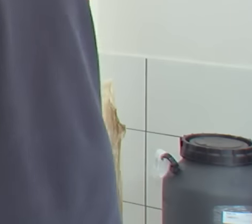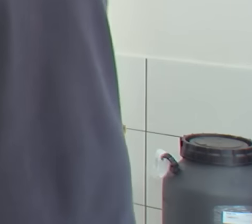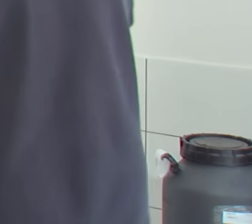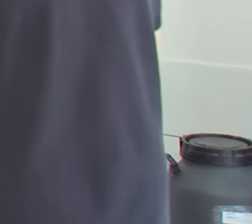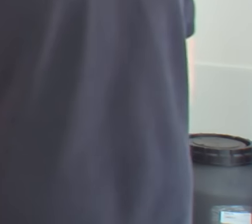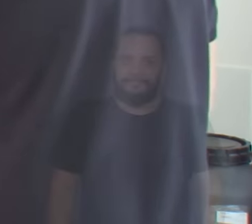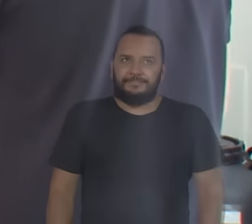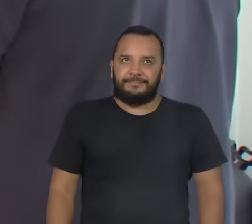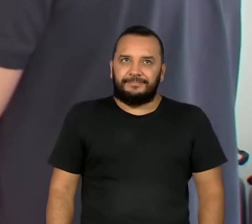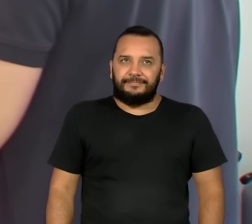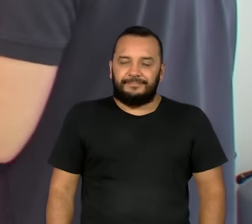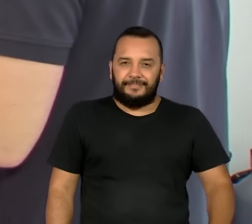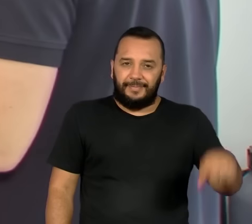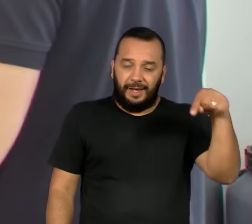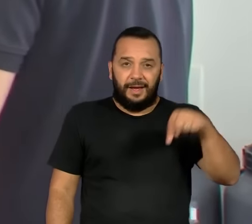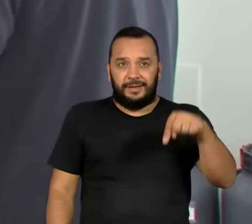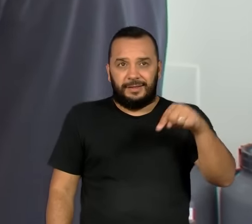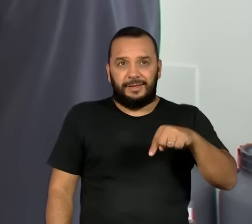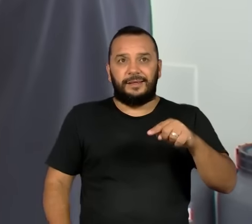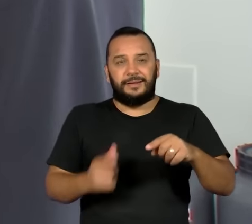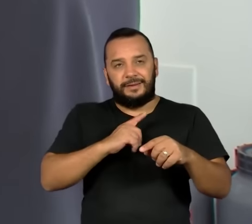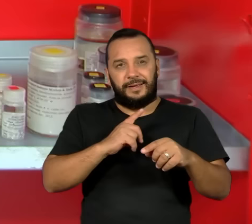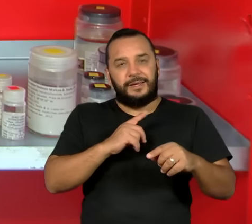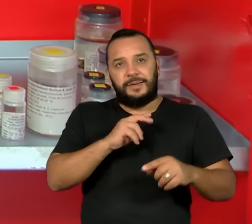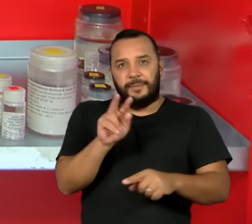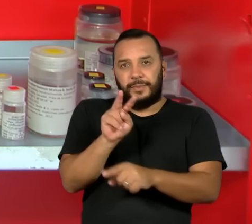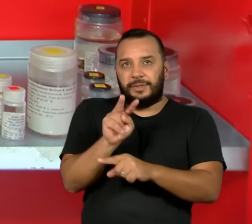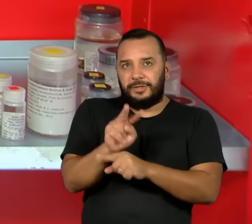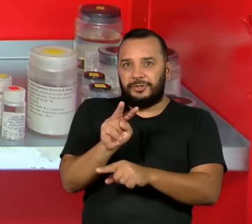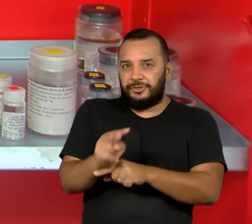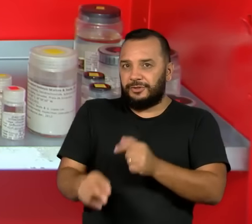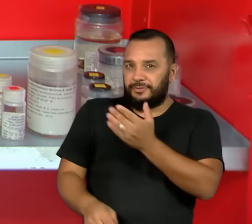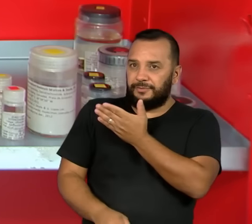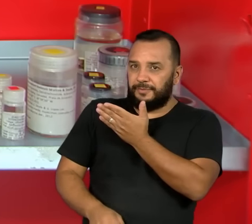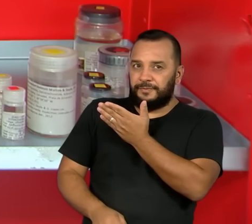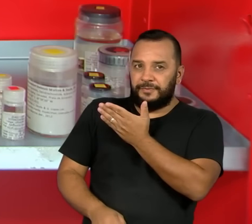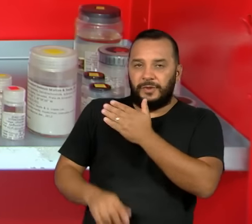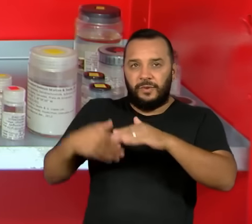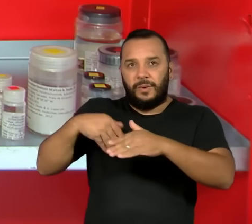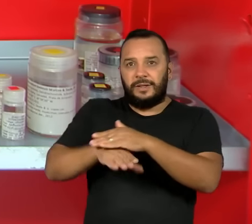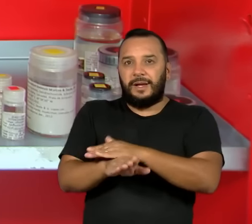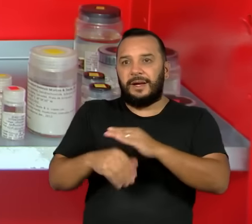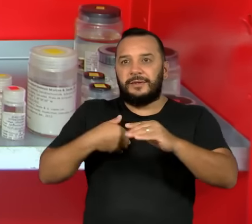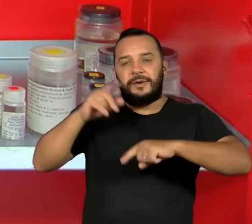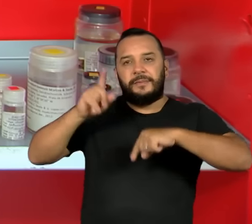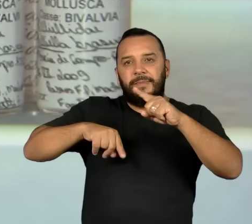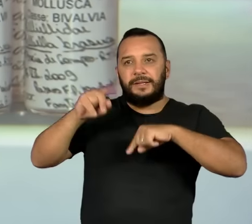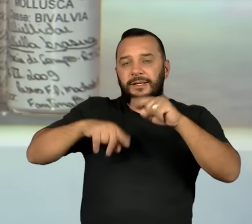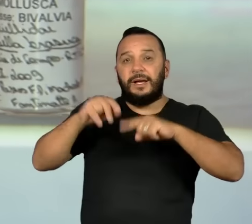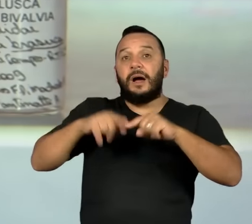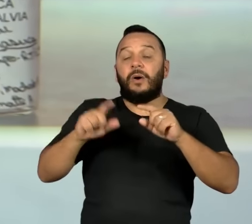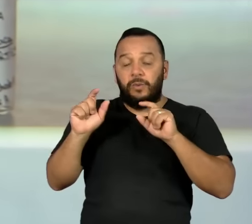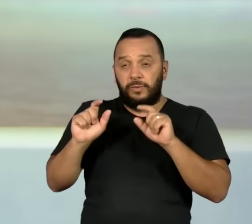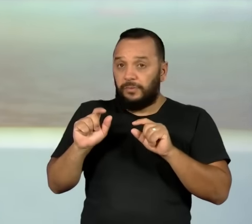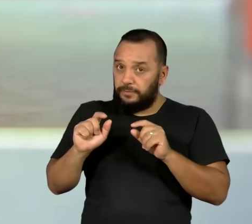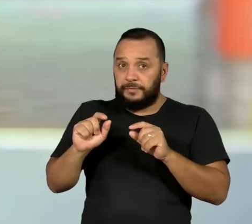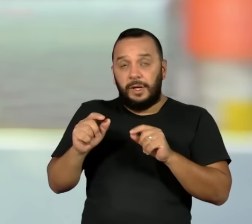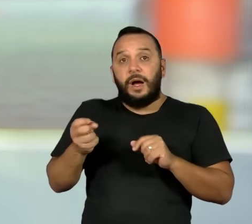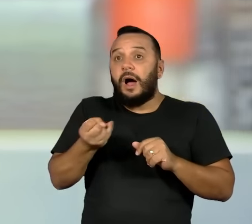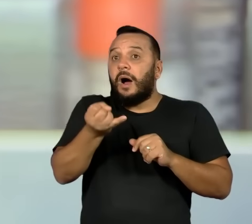Aqui, protegido pelos armários corta-fogo, está guardado o que eles chamam de material testemunho. Alguns